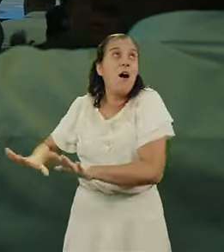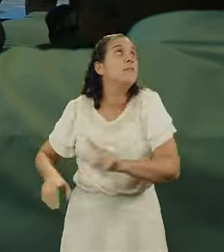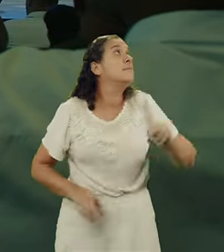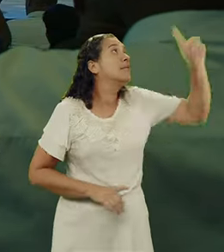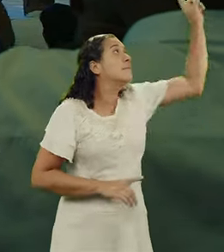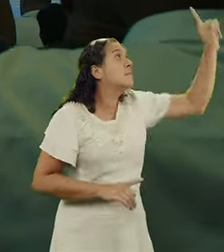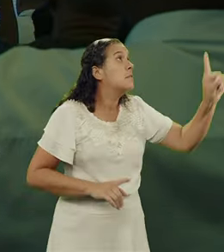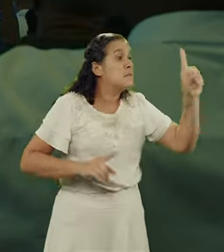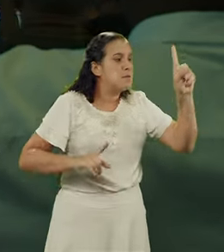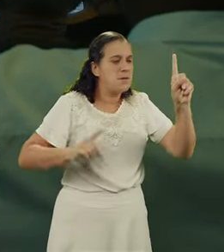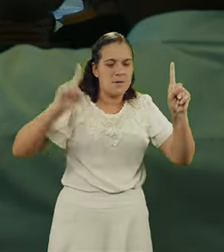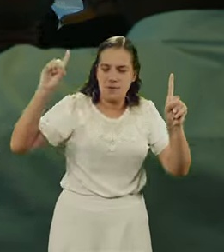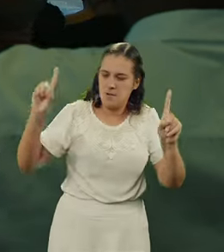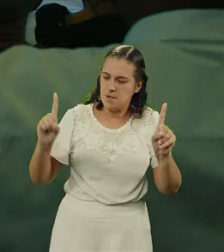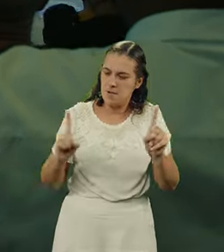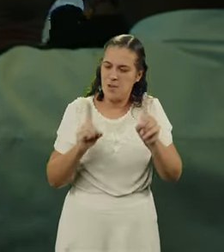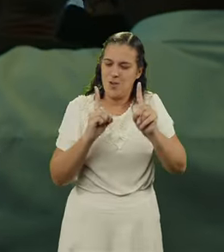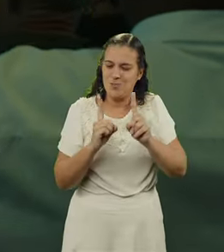Jesus está contigo,